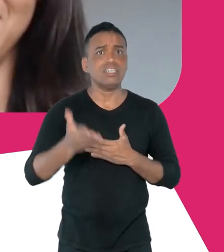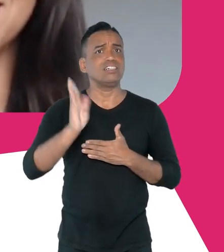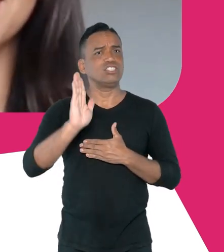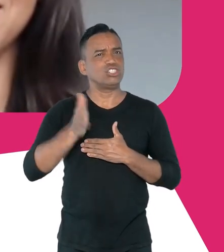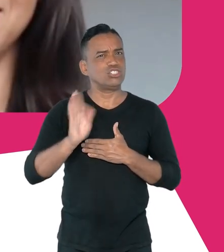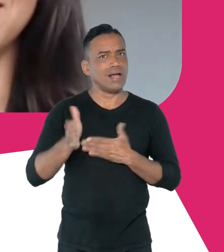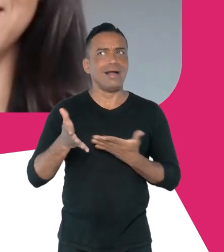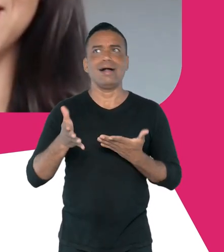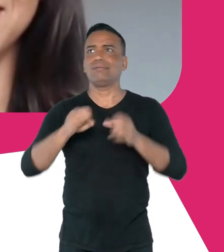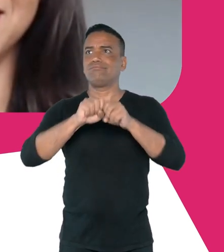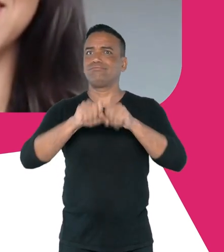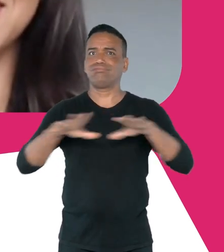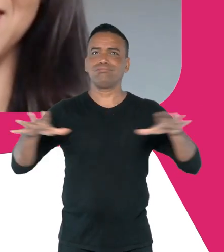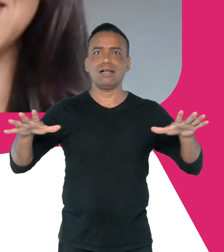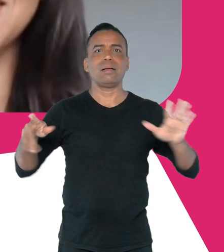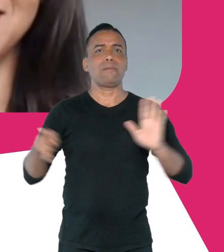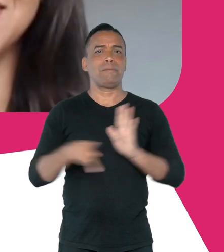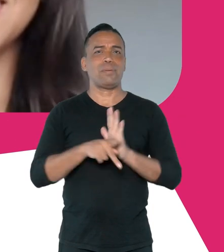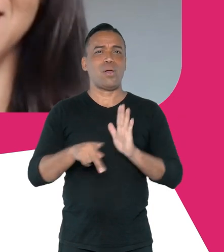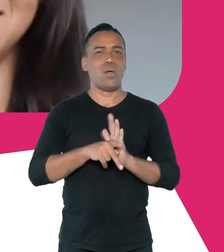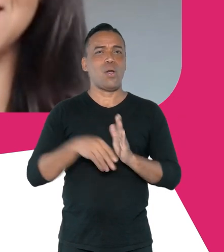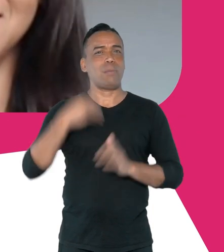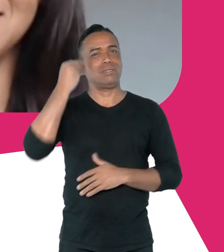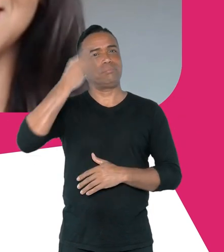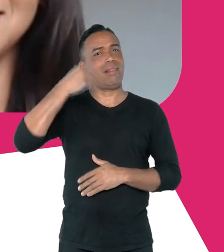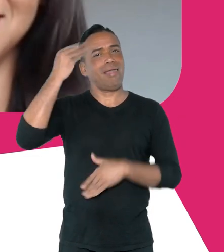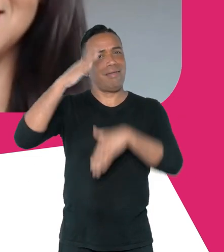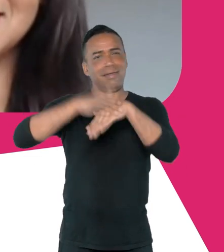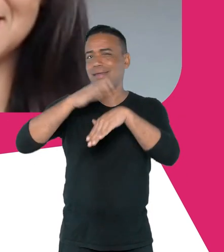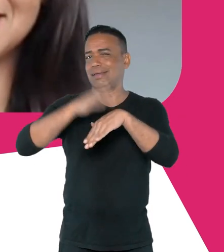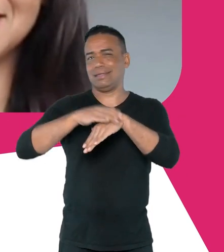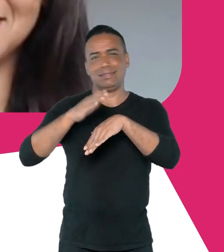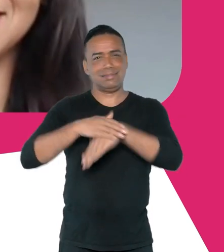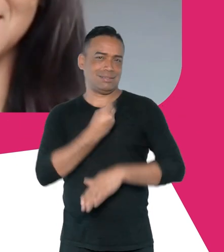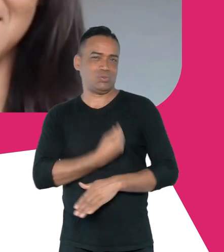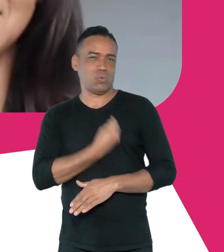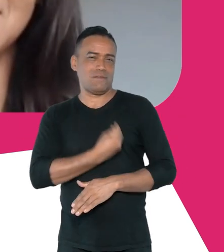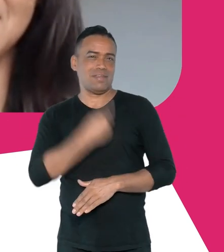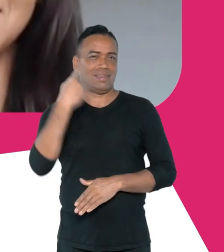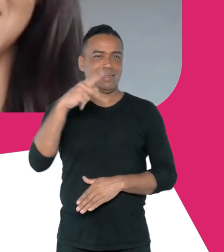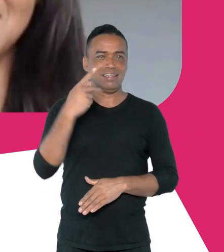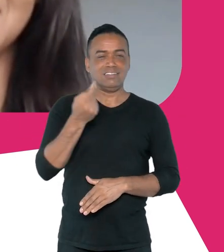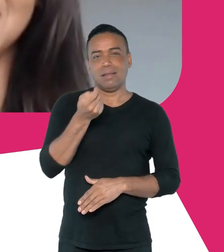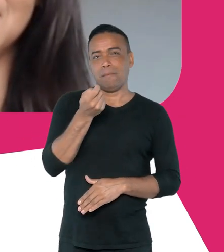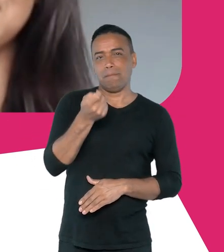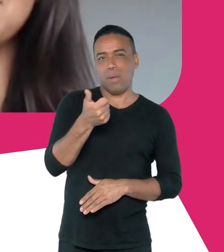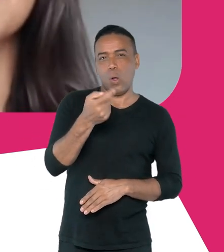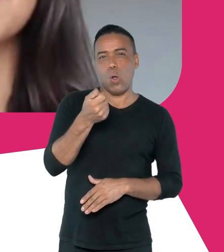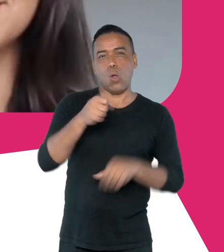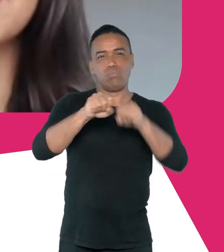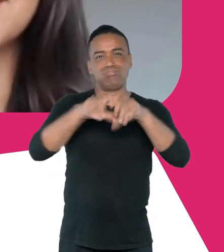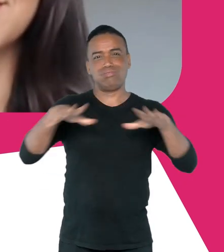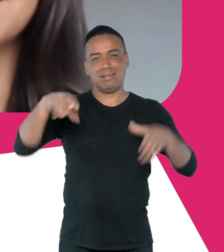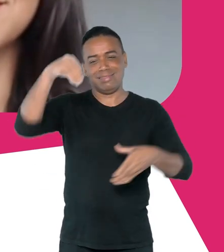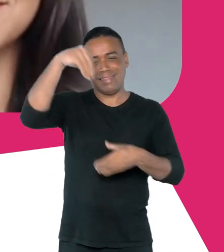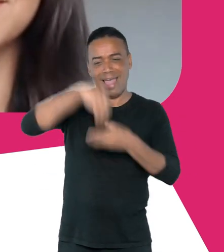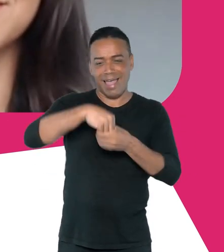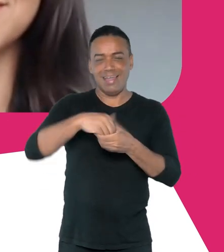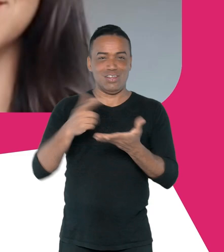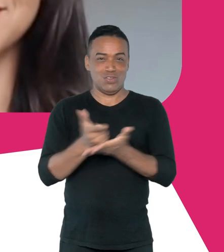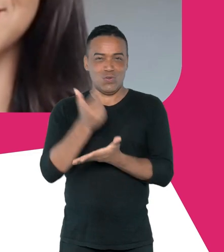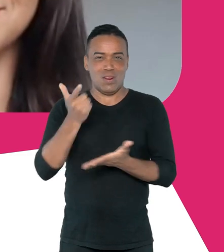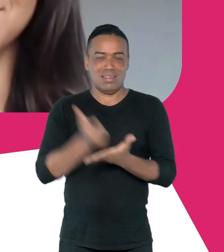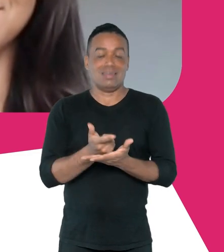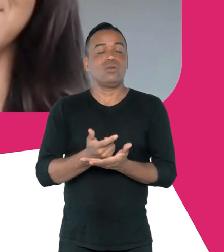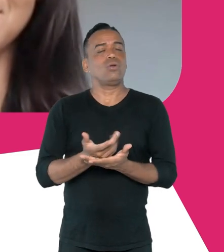um passeio assim, todo pela um pouco da sua história, né? Que eu acho que está tudo aqui um pouco disseminada por esse livro. Mas eu quero